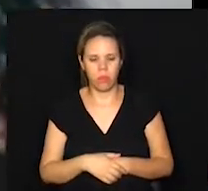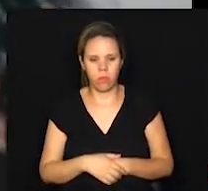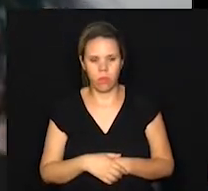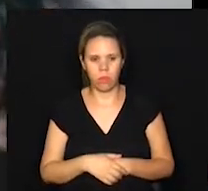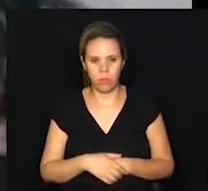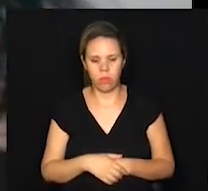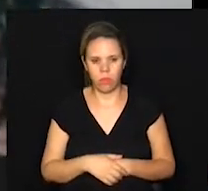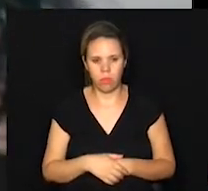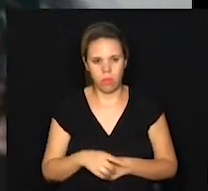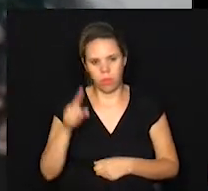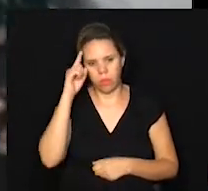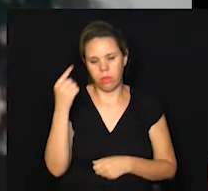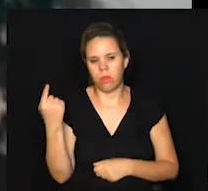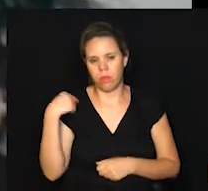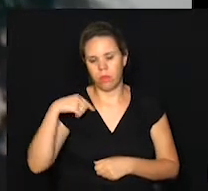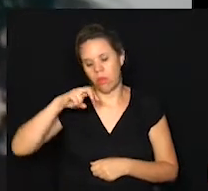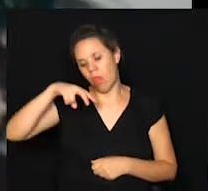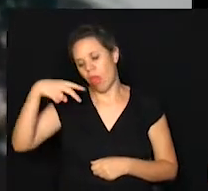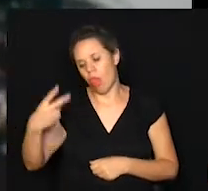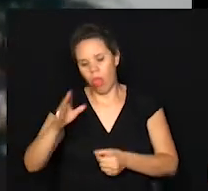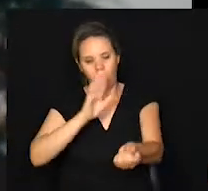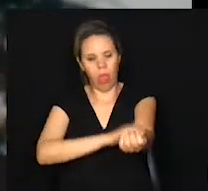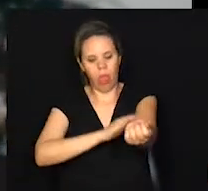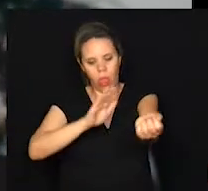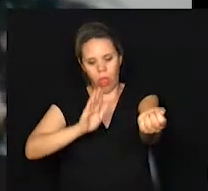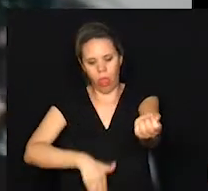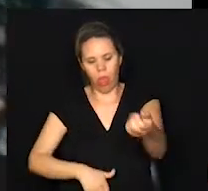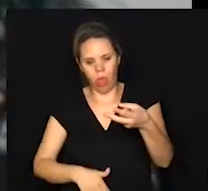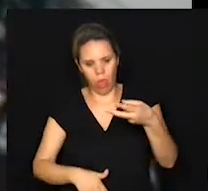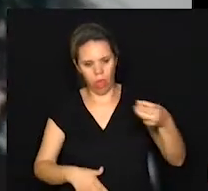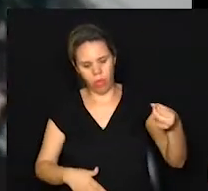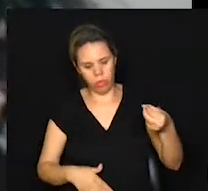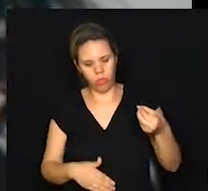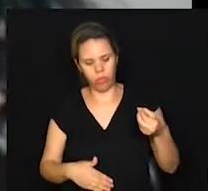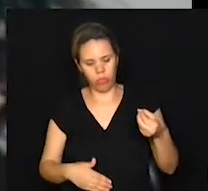Esse foi o dia que eu desmaiei. A minha pressão chegou a 20/9.